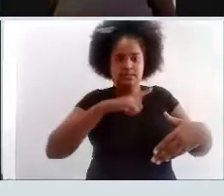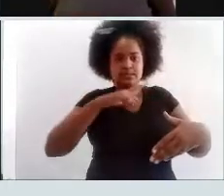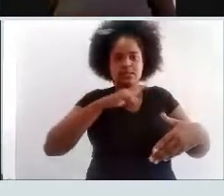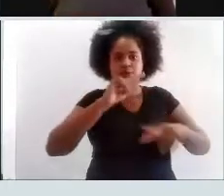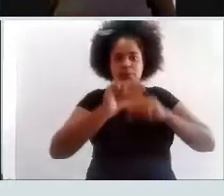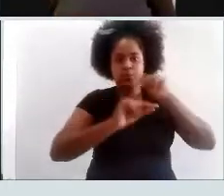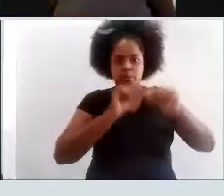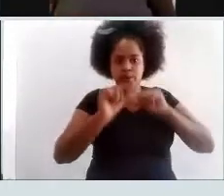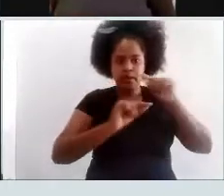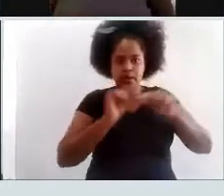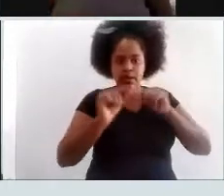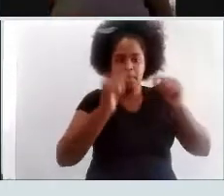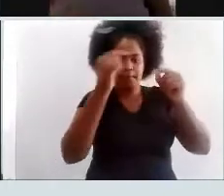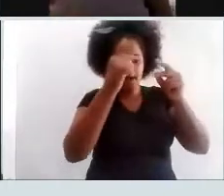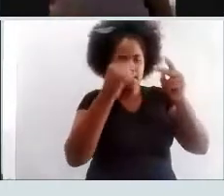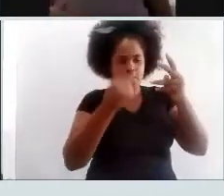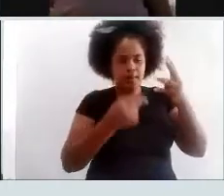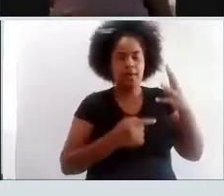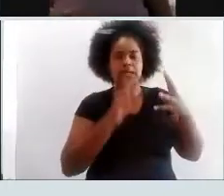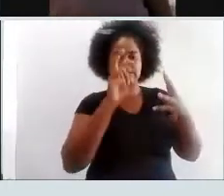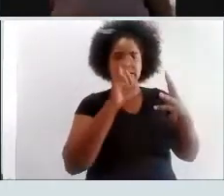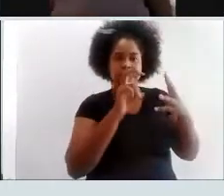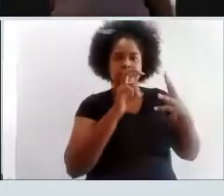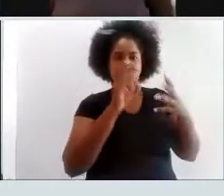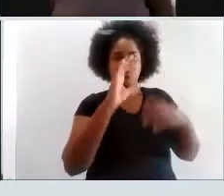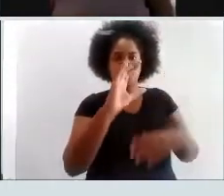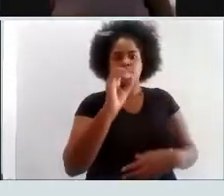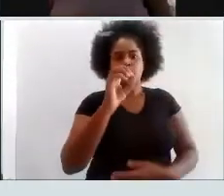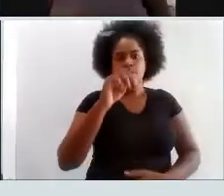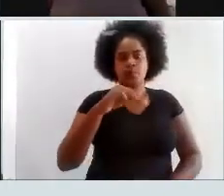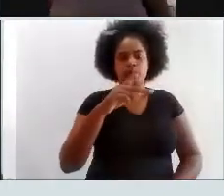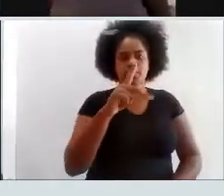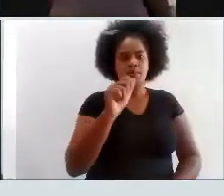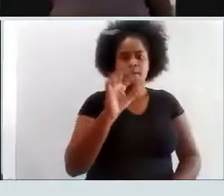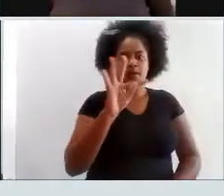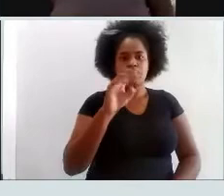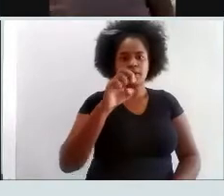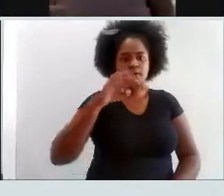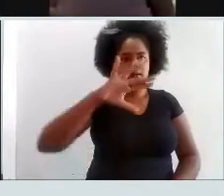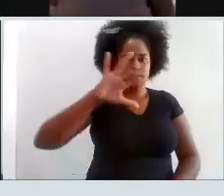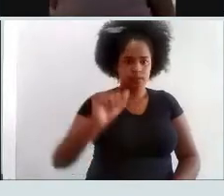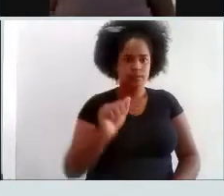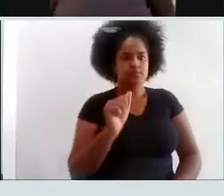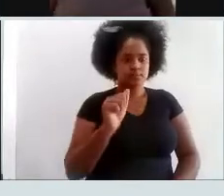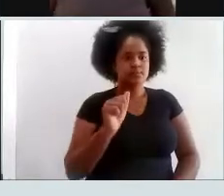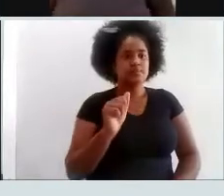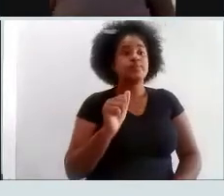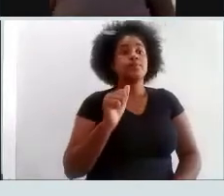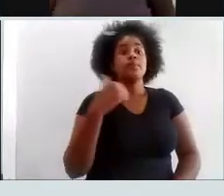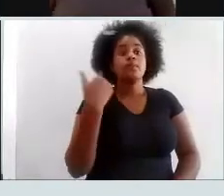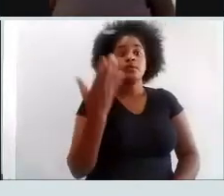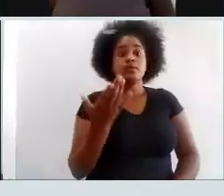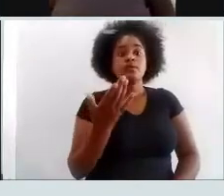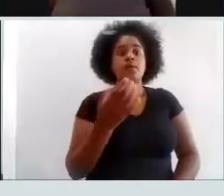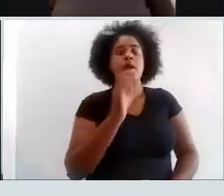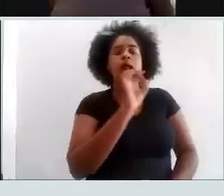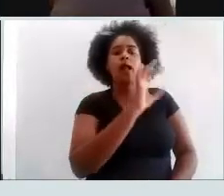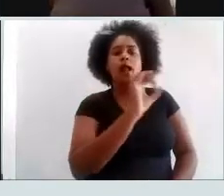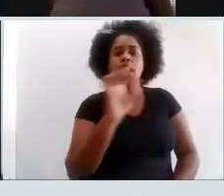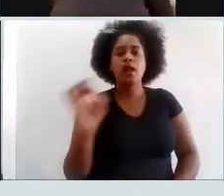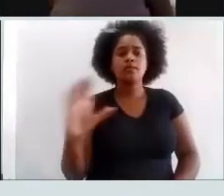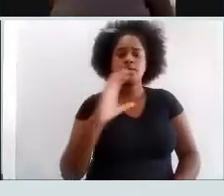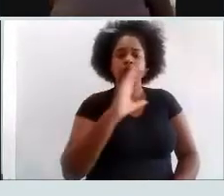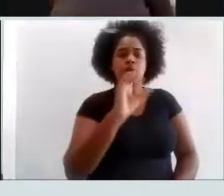80, 120, 160 e 200, que é o máximo. Aí a soma de cada nota vai dar uma